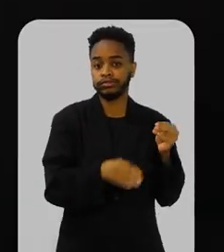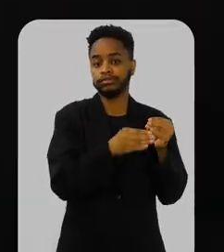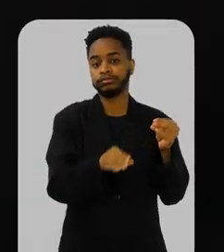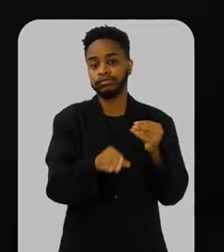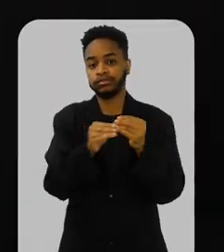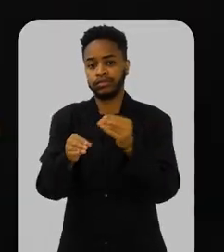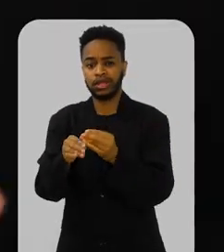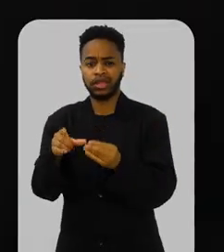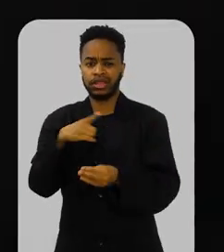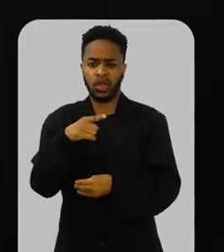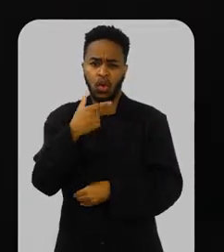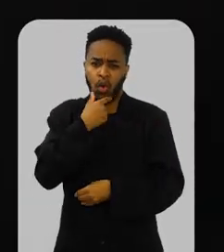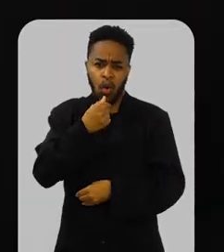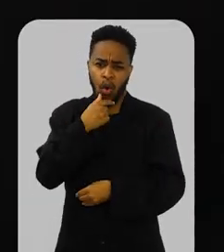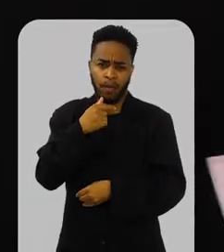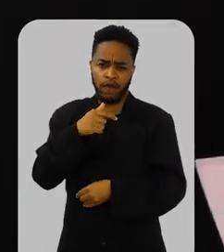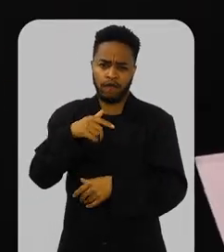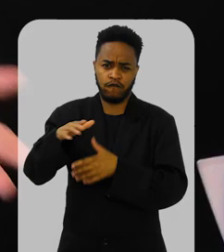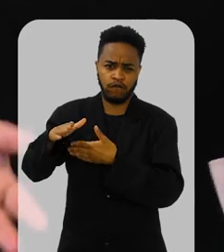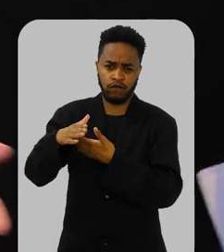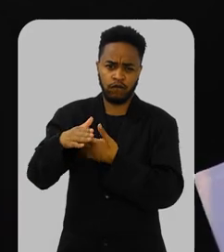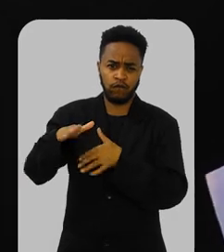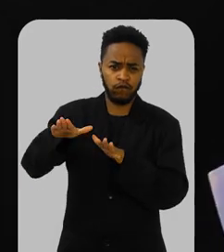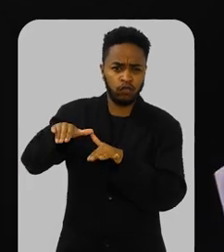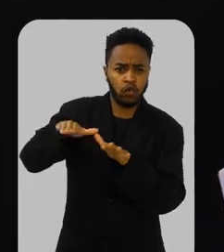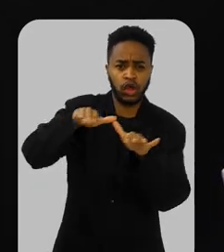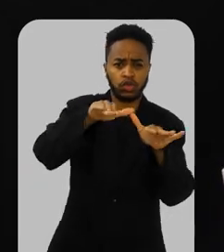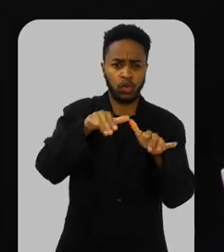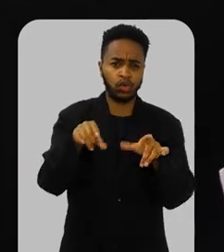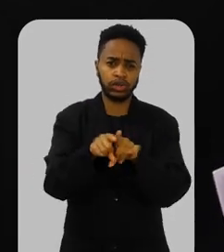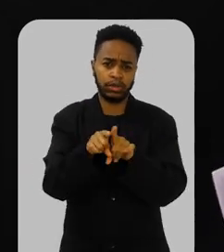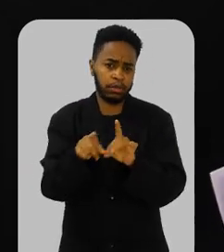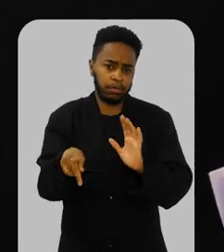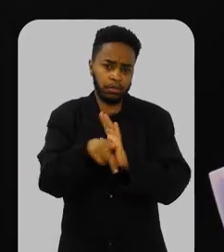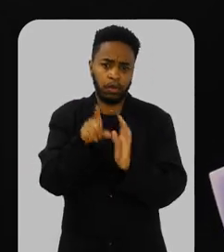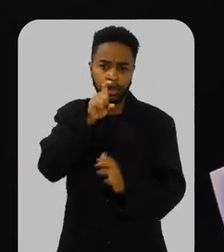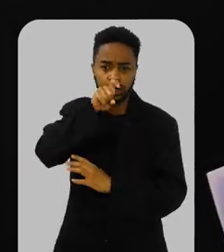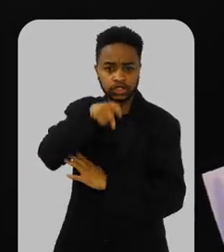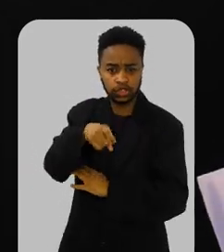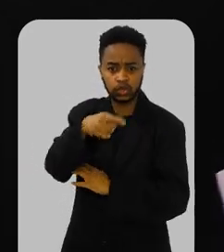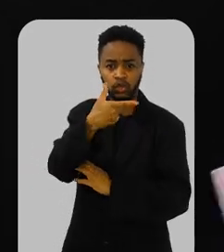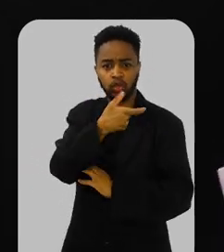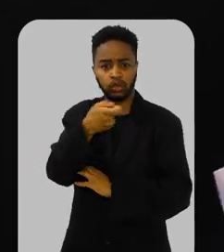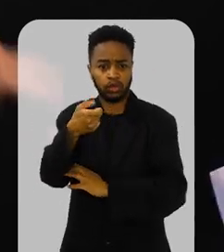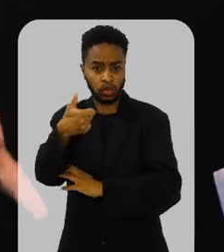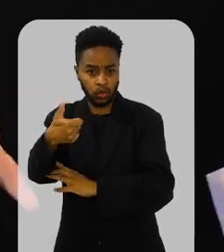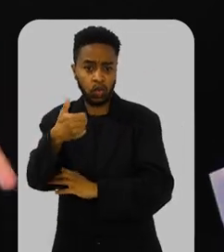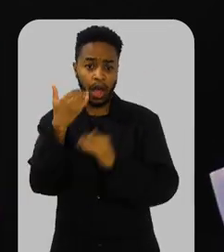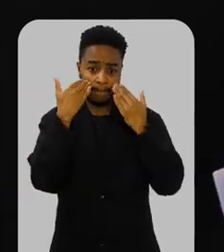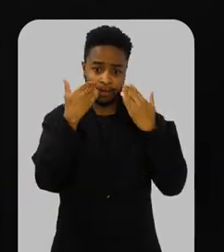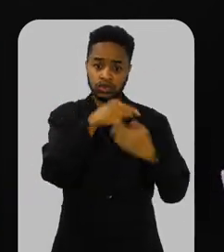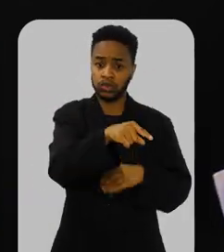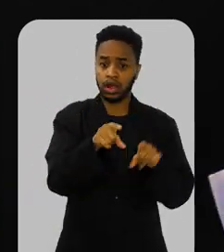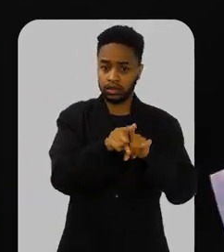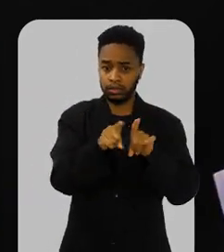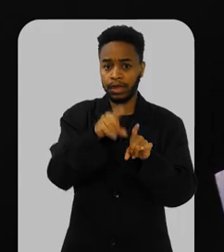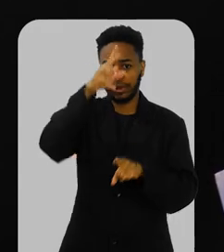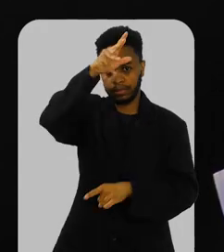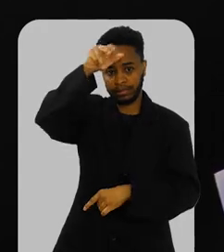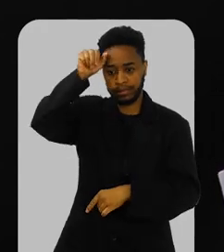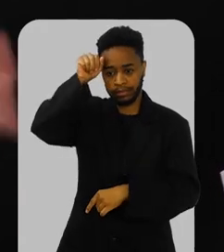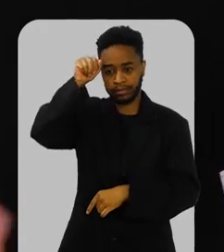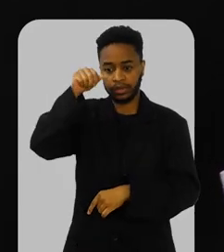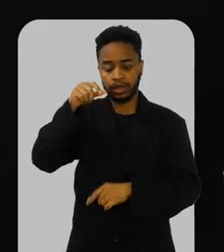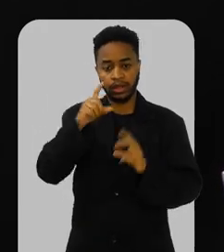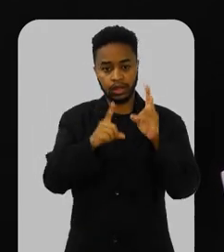incrementando. Já trouxeram o Homem Voador, já o próprio Homem Voador que da Grande Rio em 2001 se apresentou lá também, já